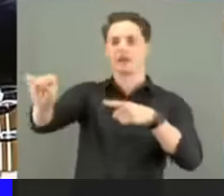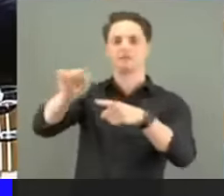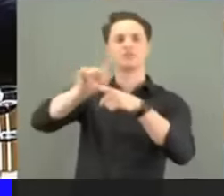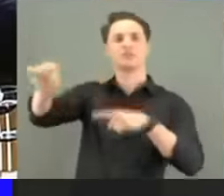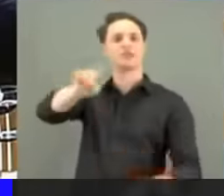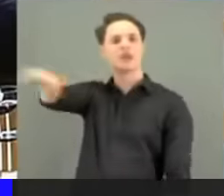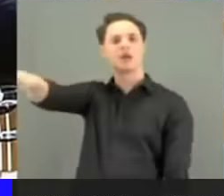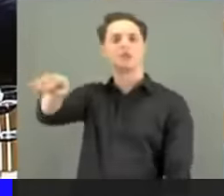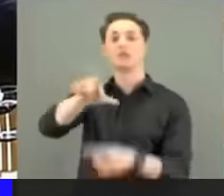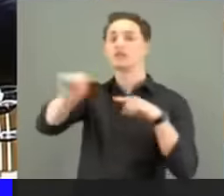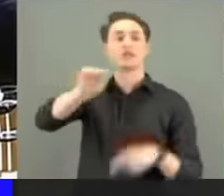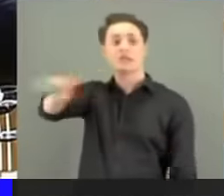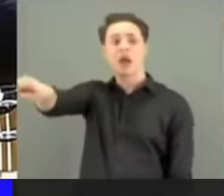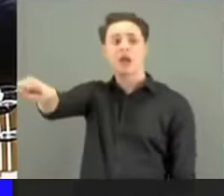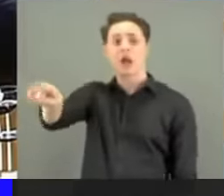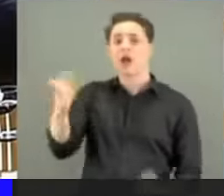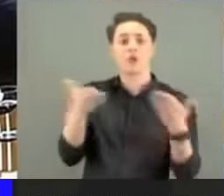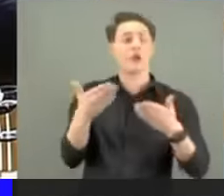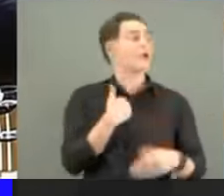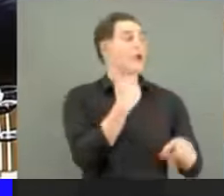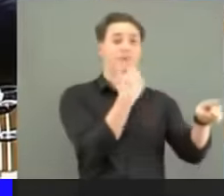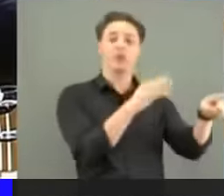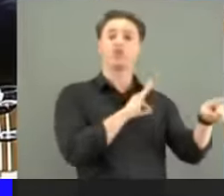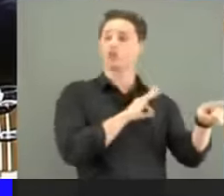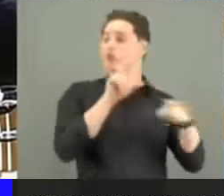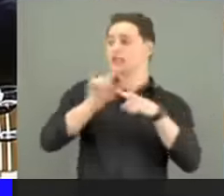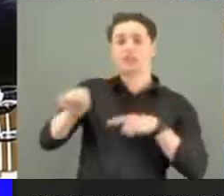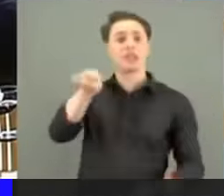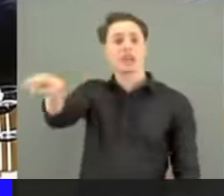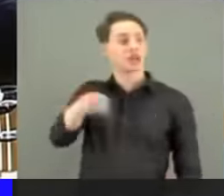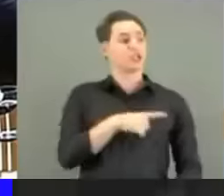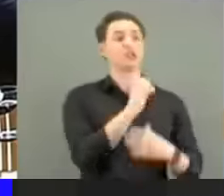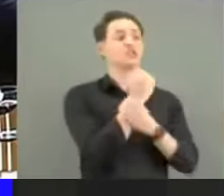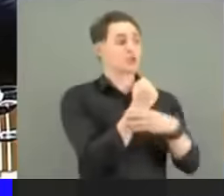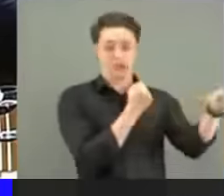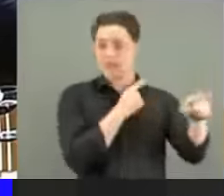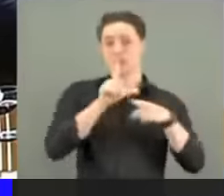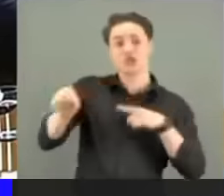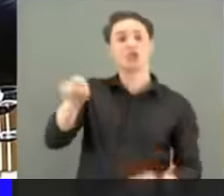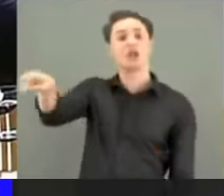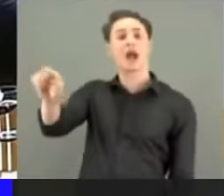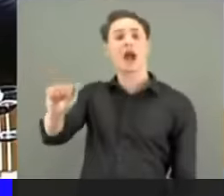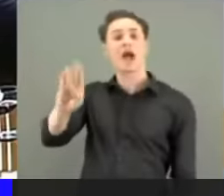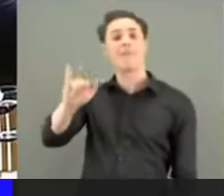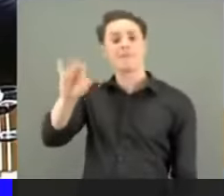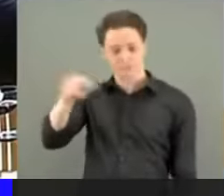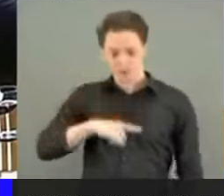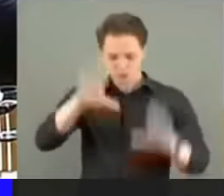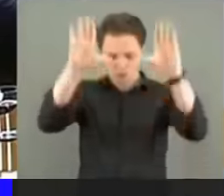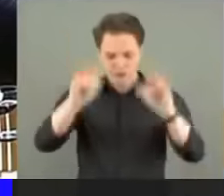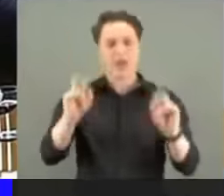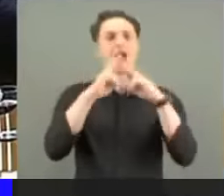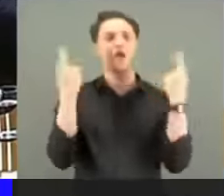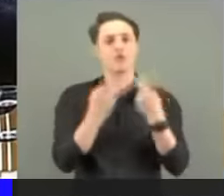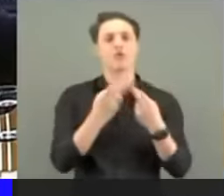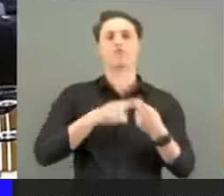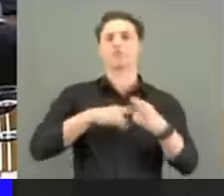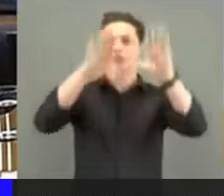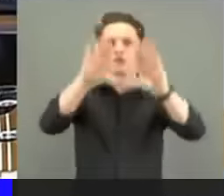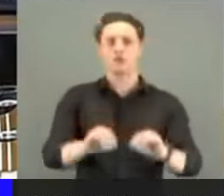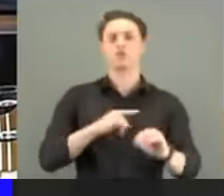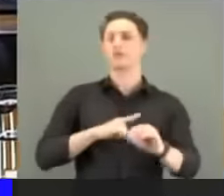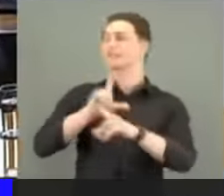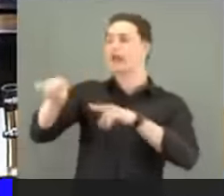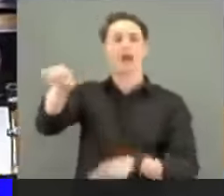agora. Vossa Excelência, eu solicito a segurança que retire o deputado Abílio do plenário. Está suspensa a reunião e o deputado Abílio